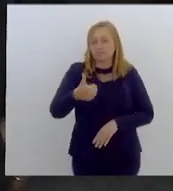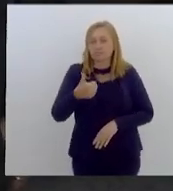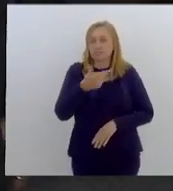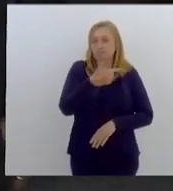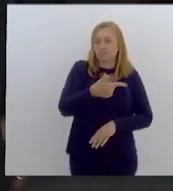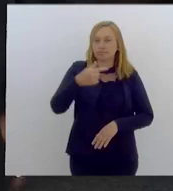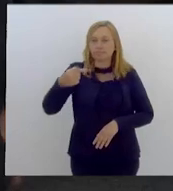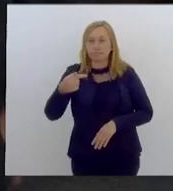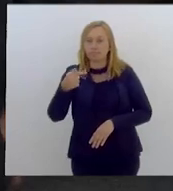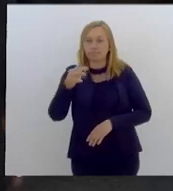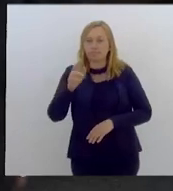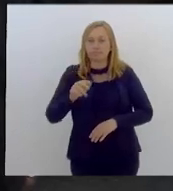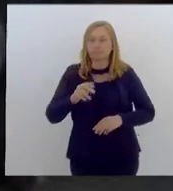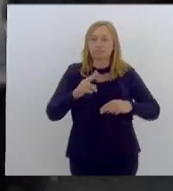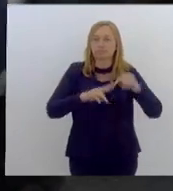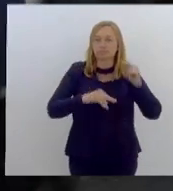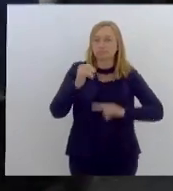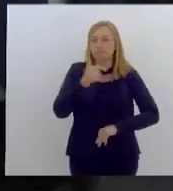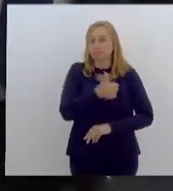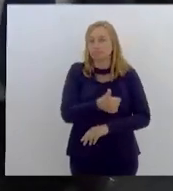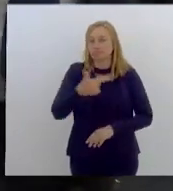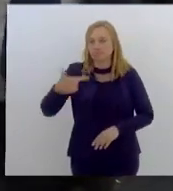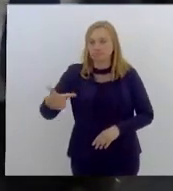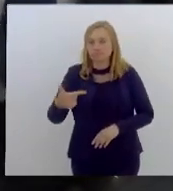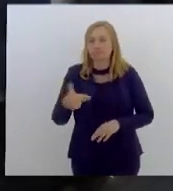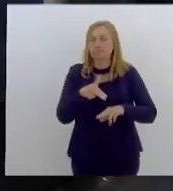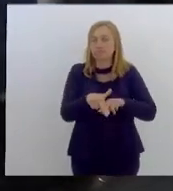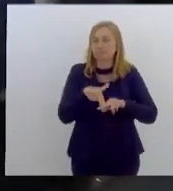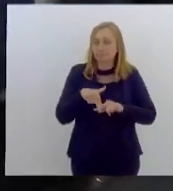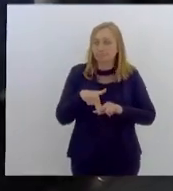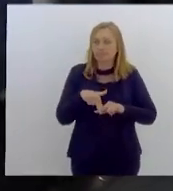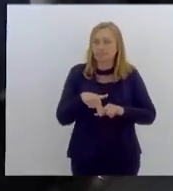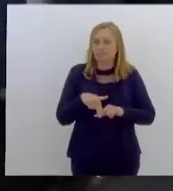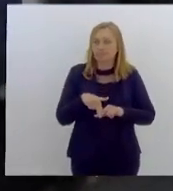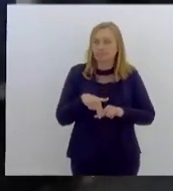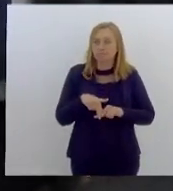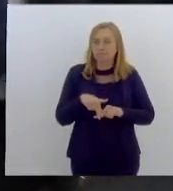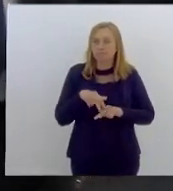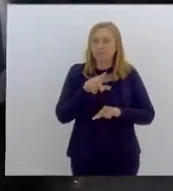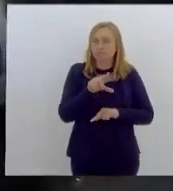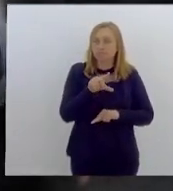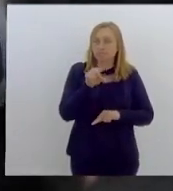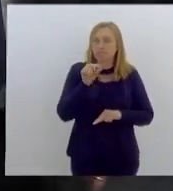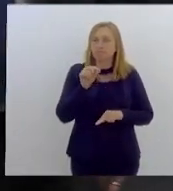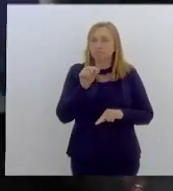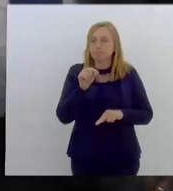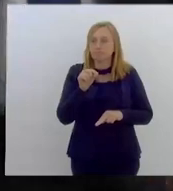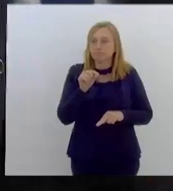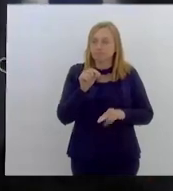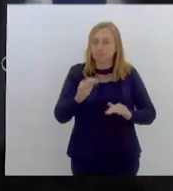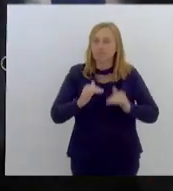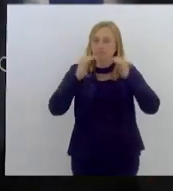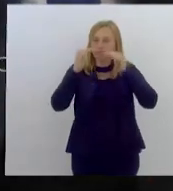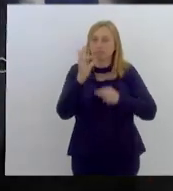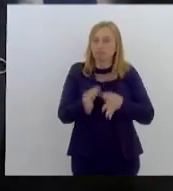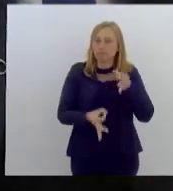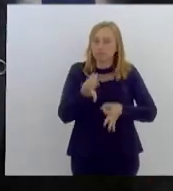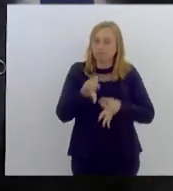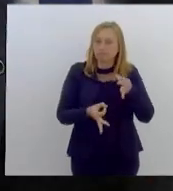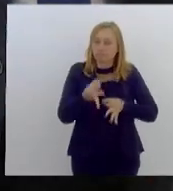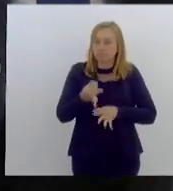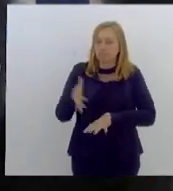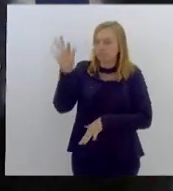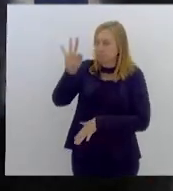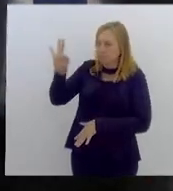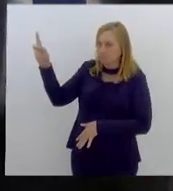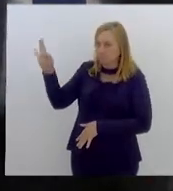27 de julho de 2022, em razão do deferimento pelo Supremo Tribunal